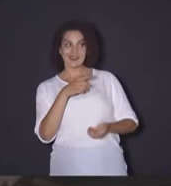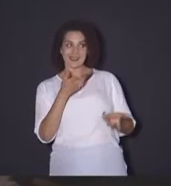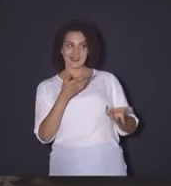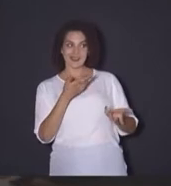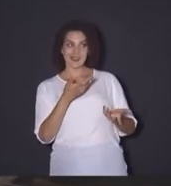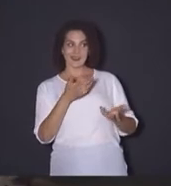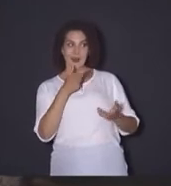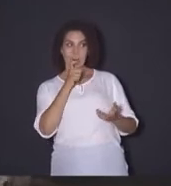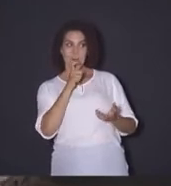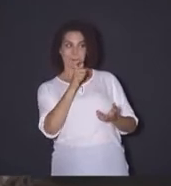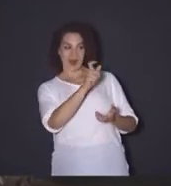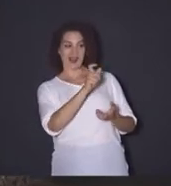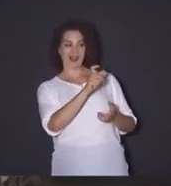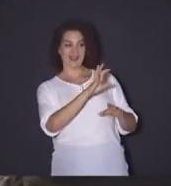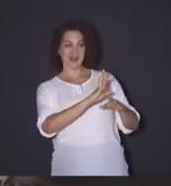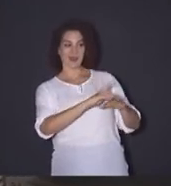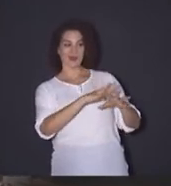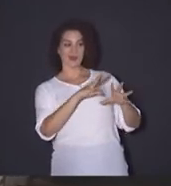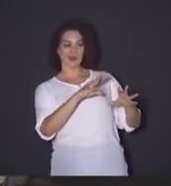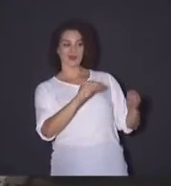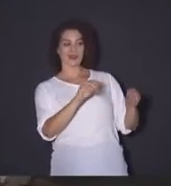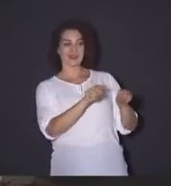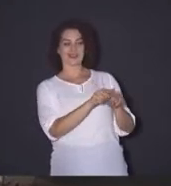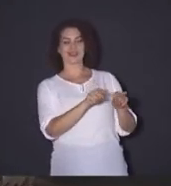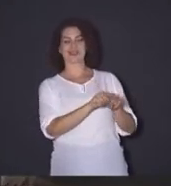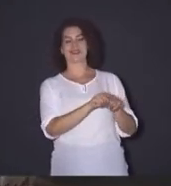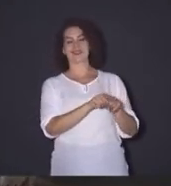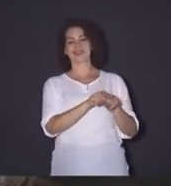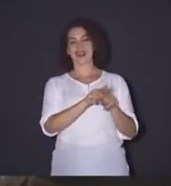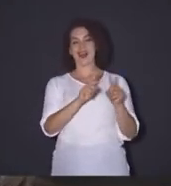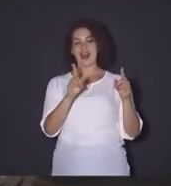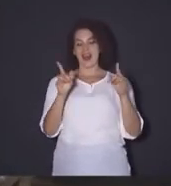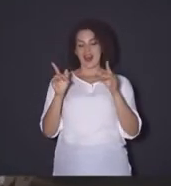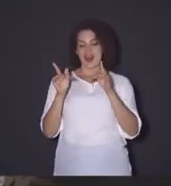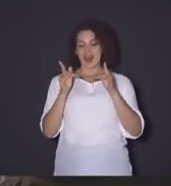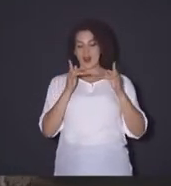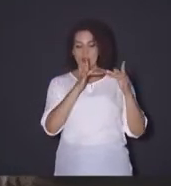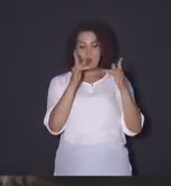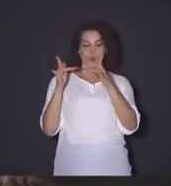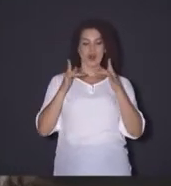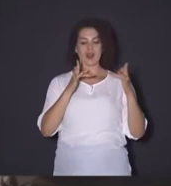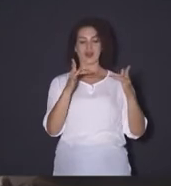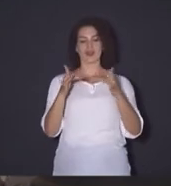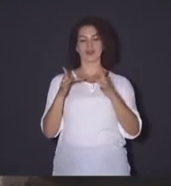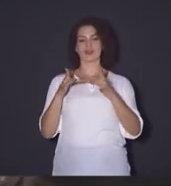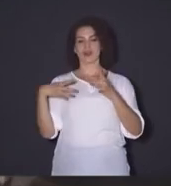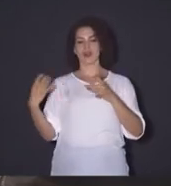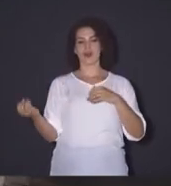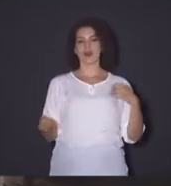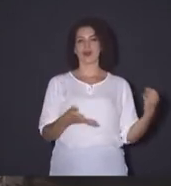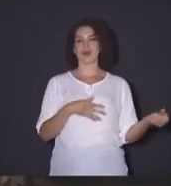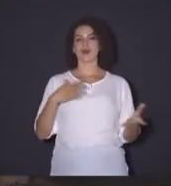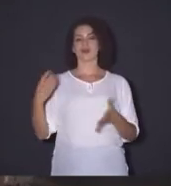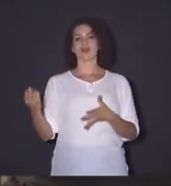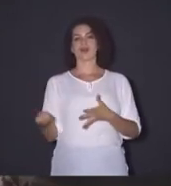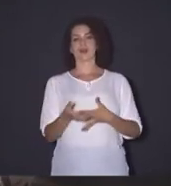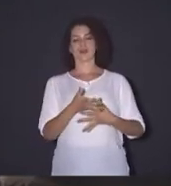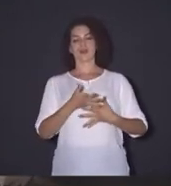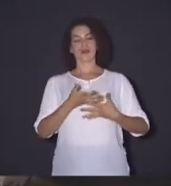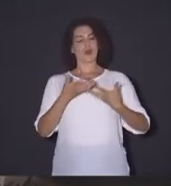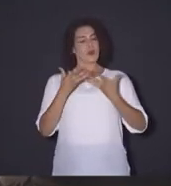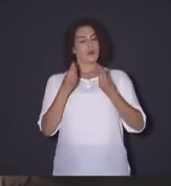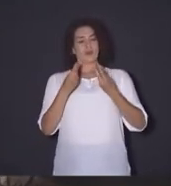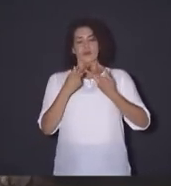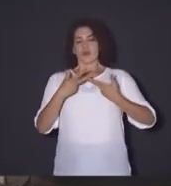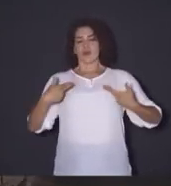palavra né pois é conexões tempo contemporâneas é isso a gente curar algumas coisas resolveram trazer a solução para muitas